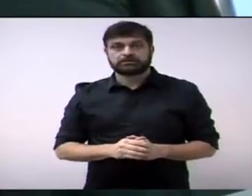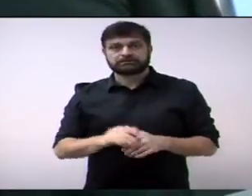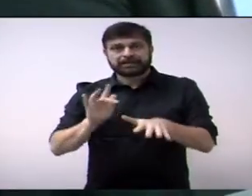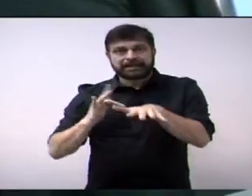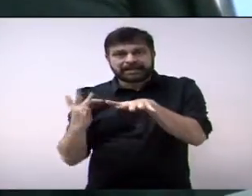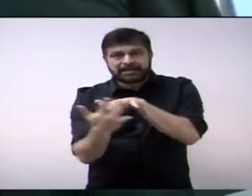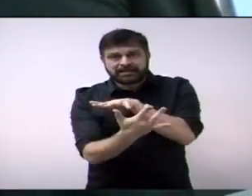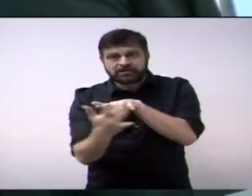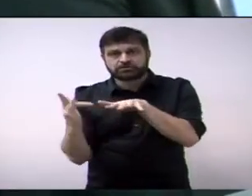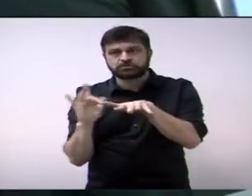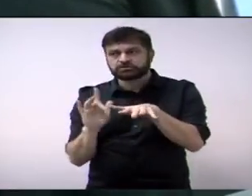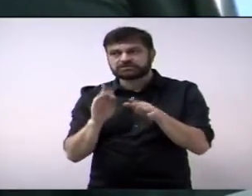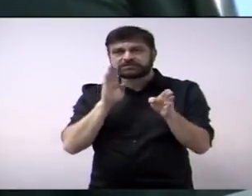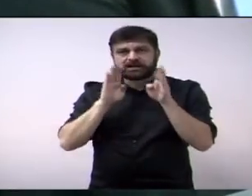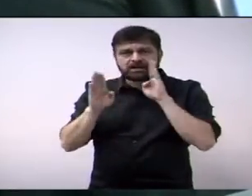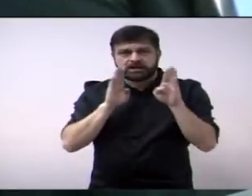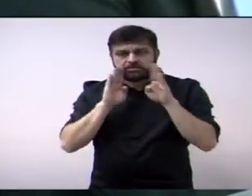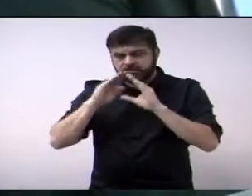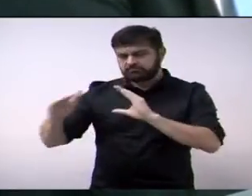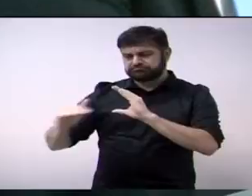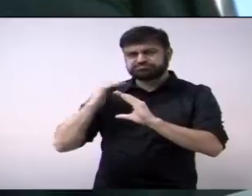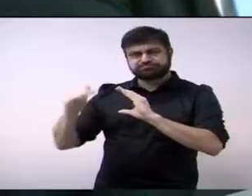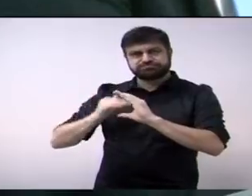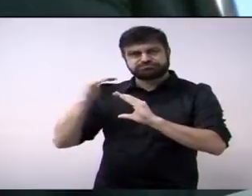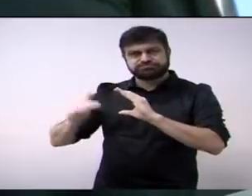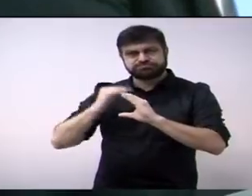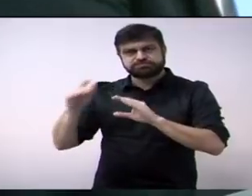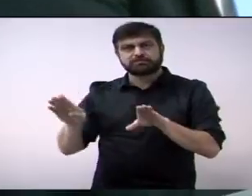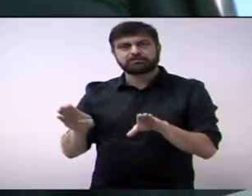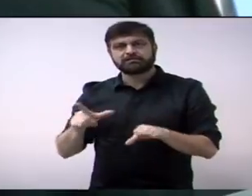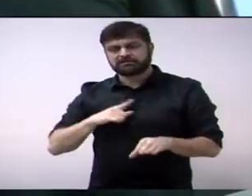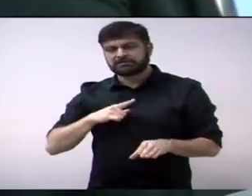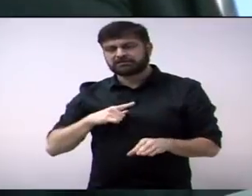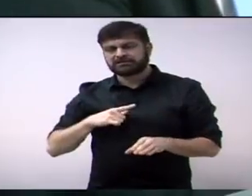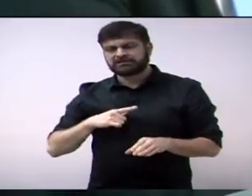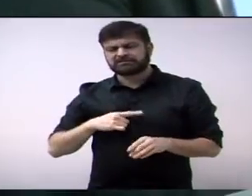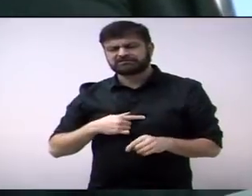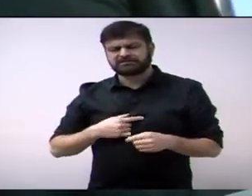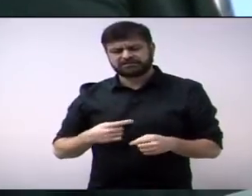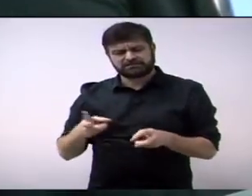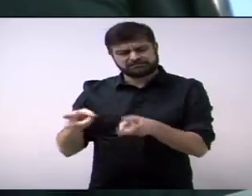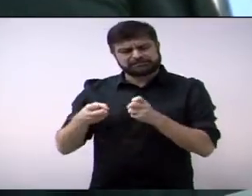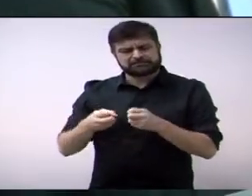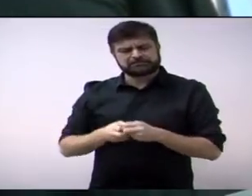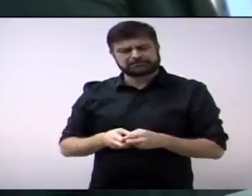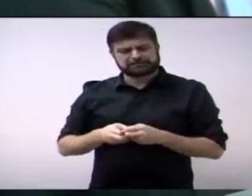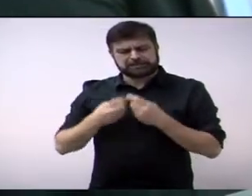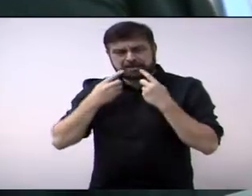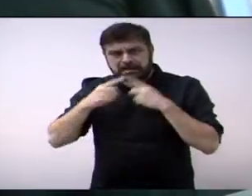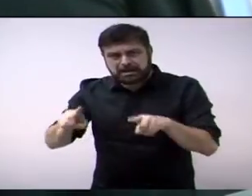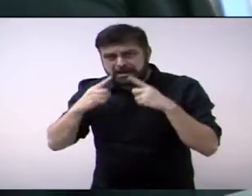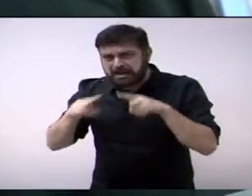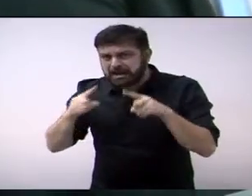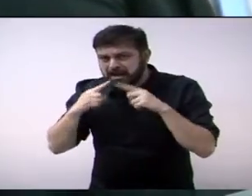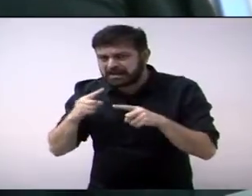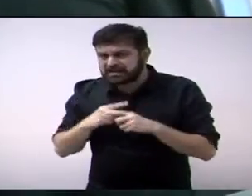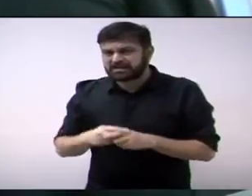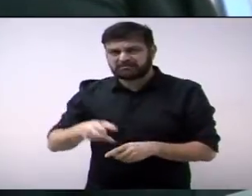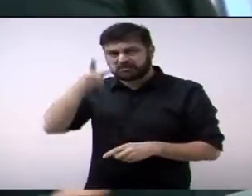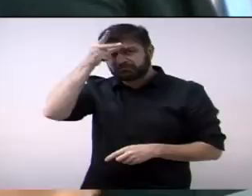sociais quanto por e-mail, de diversas formas, inúmeras críticas que eu reputo bastante injustas até quanto ao